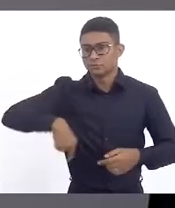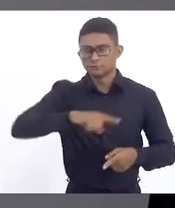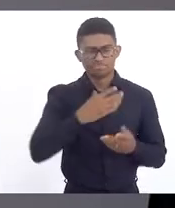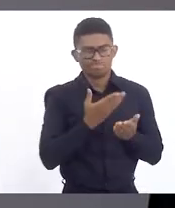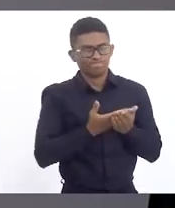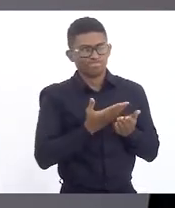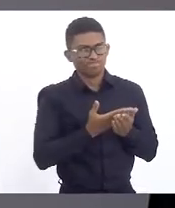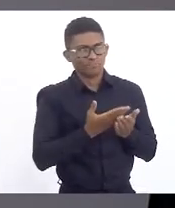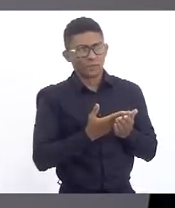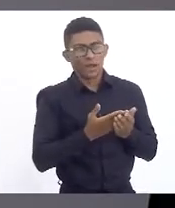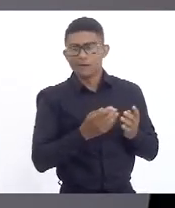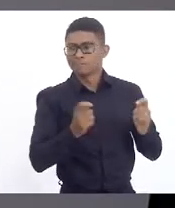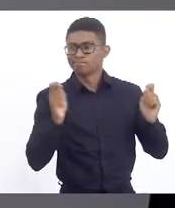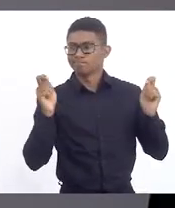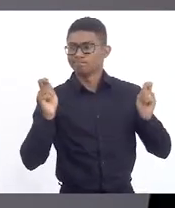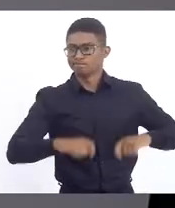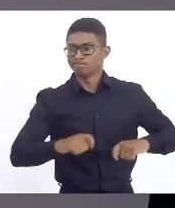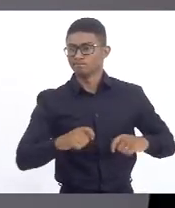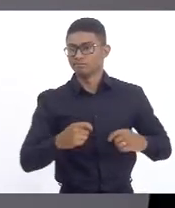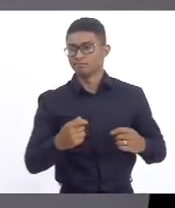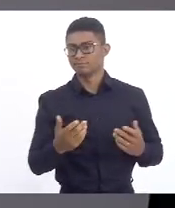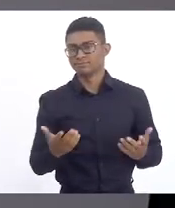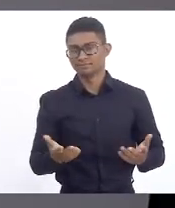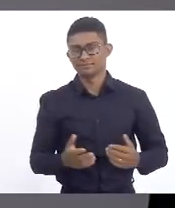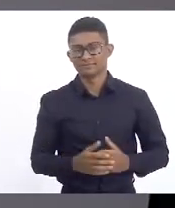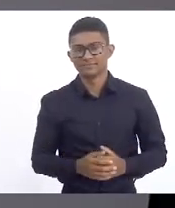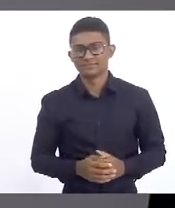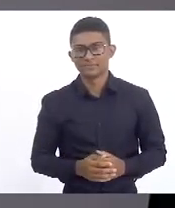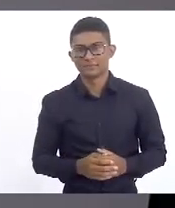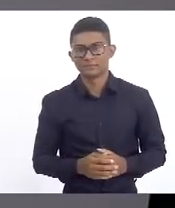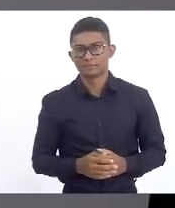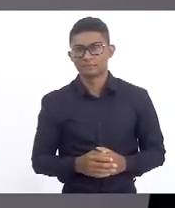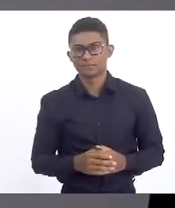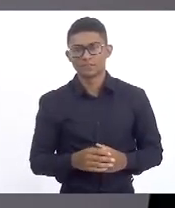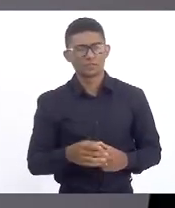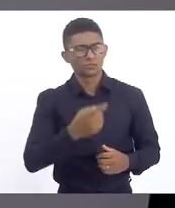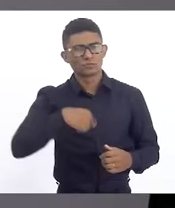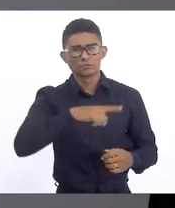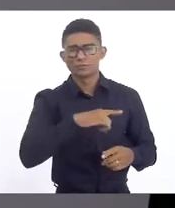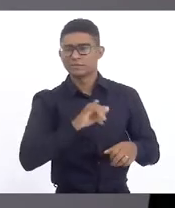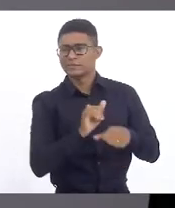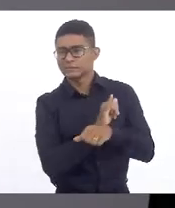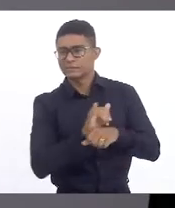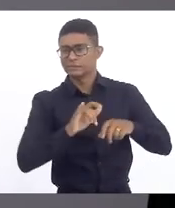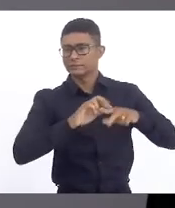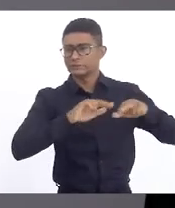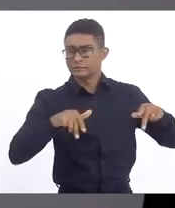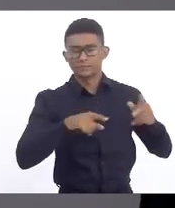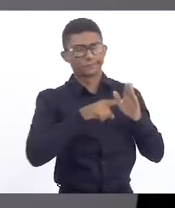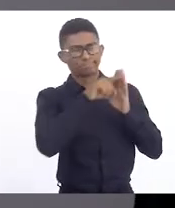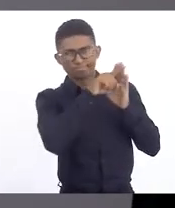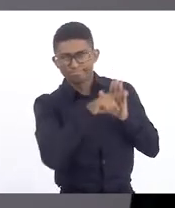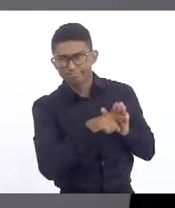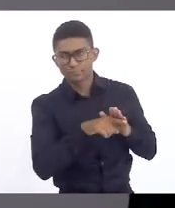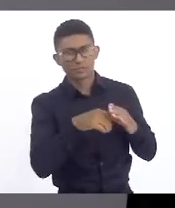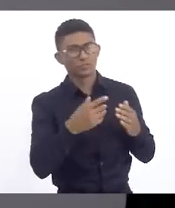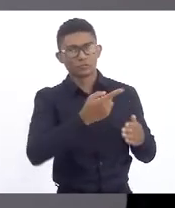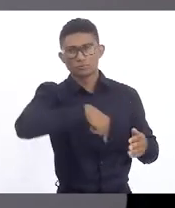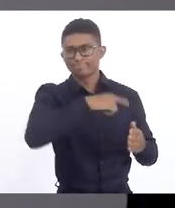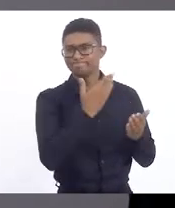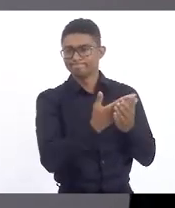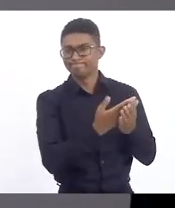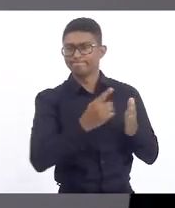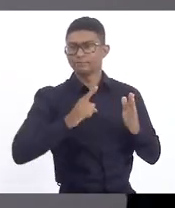tem total condição de fazer. Fizemos batimetria, fizemos sondagem e isso está sendo estudado a fundo, essa